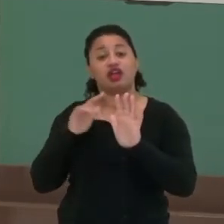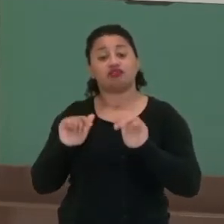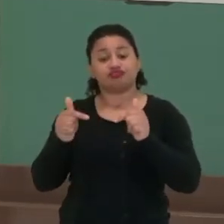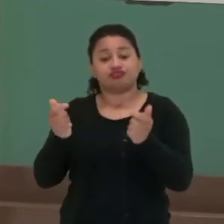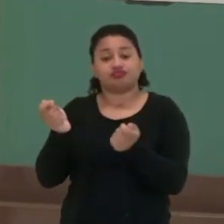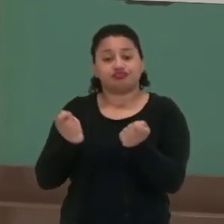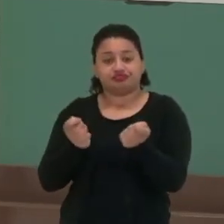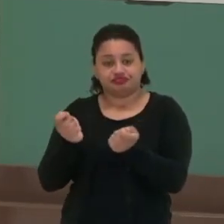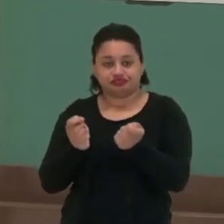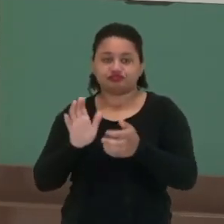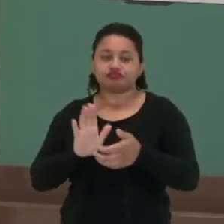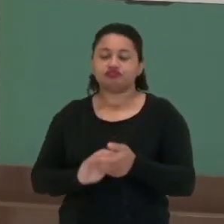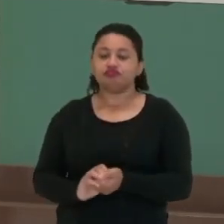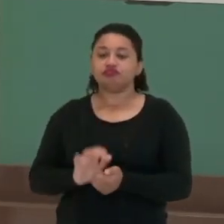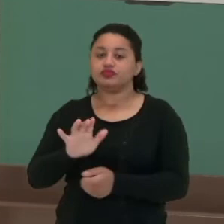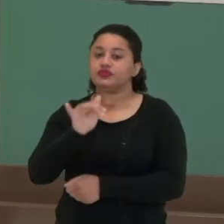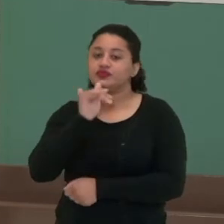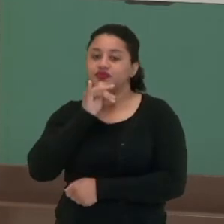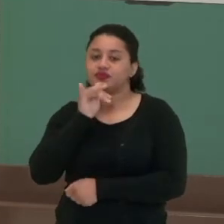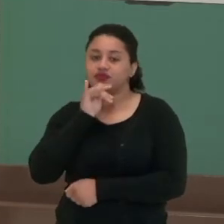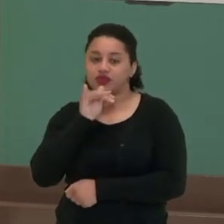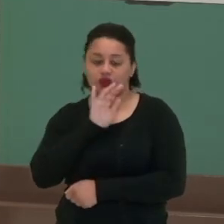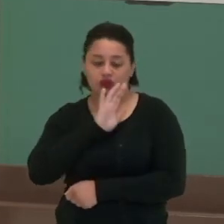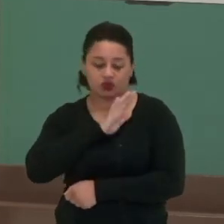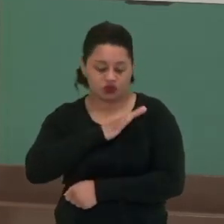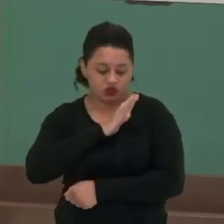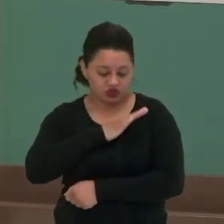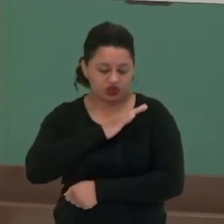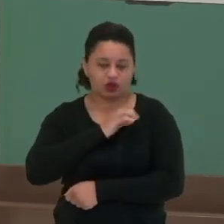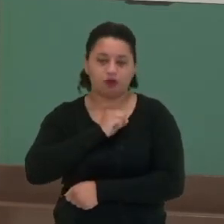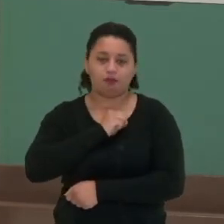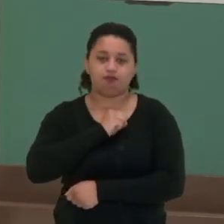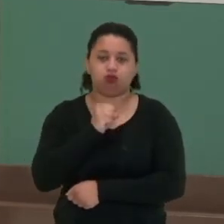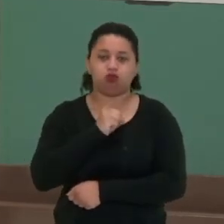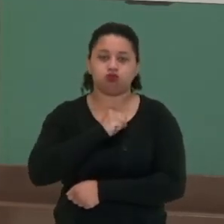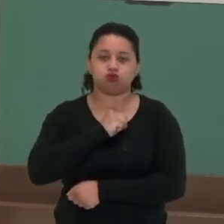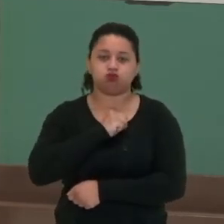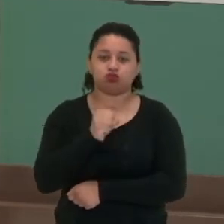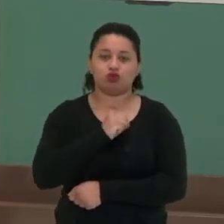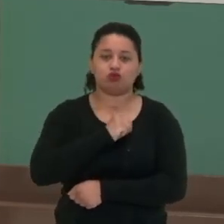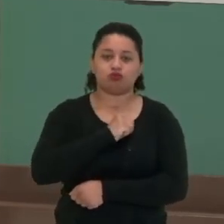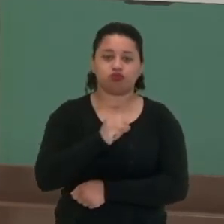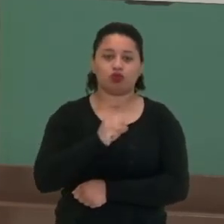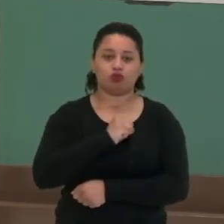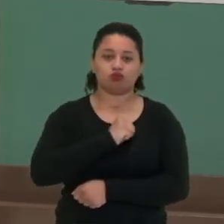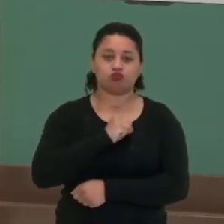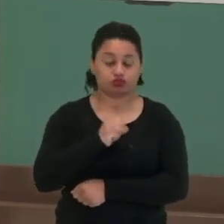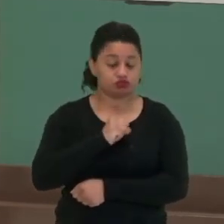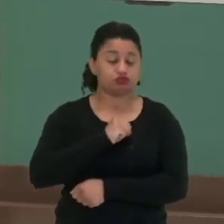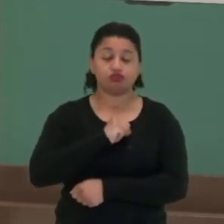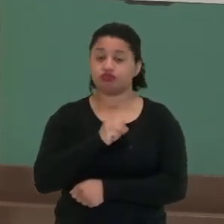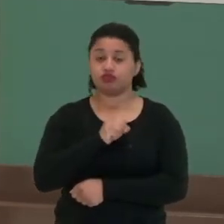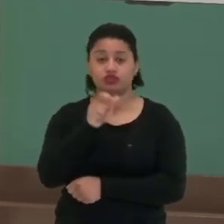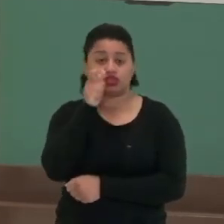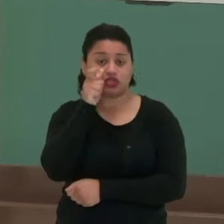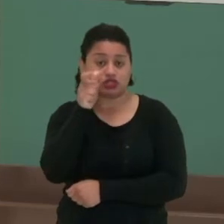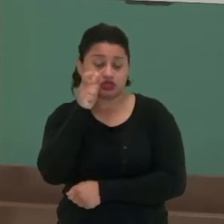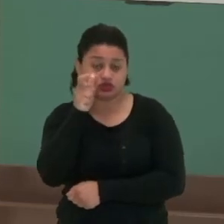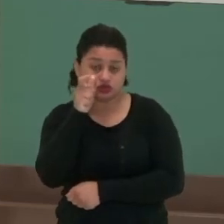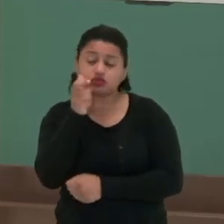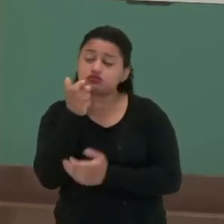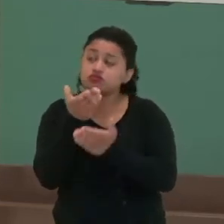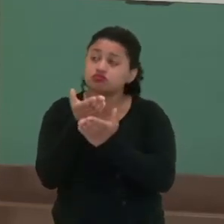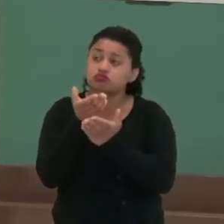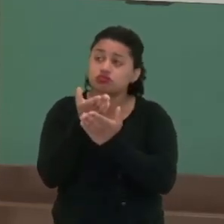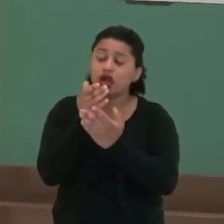por exemplo, o coração. O seu coração está batendo nesse momento que você assiste a aula. Você não está controlando ele, você